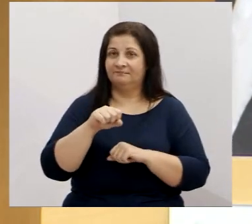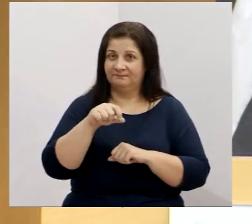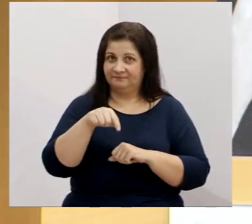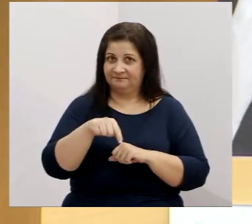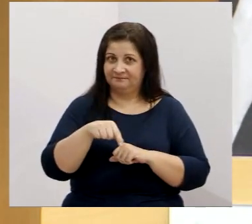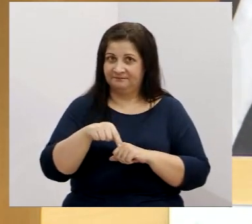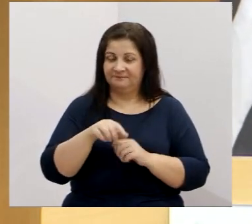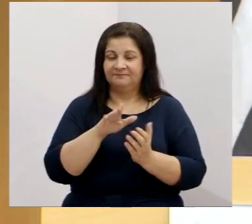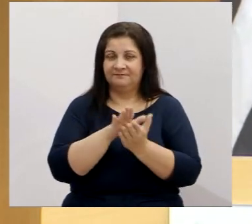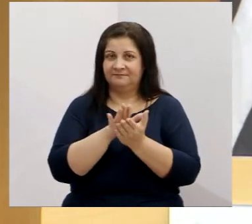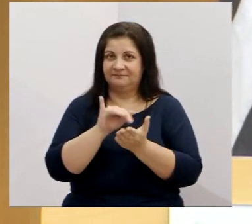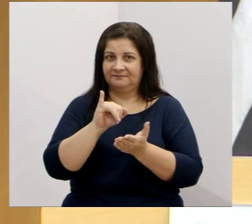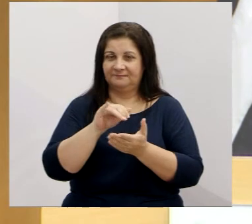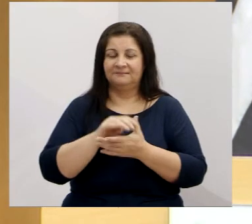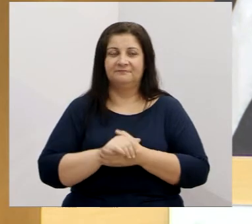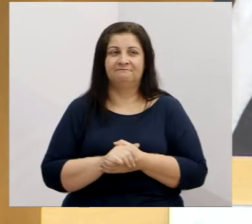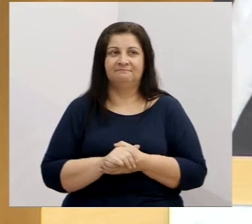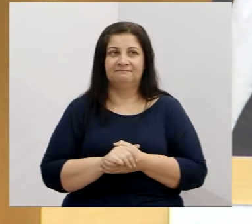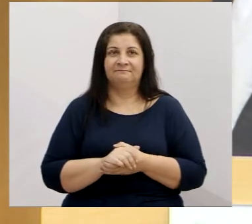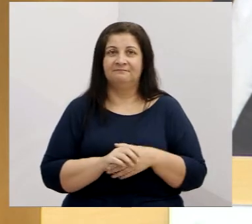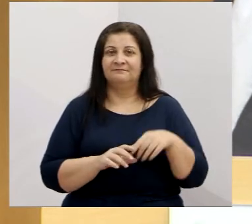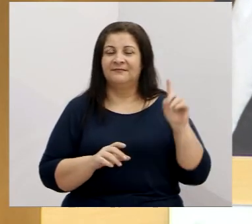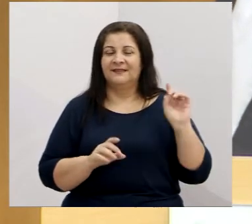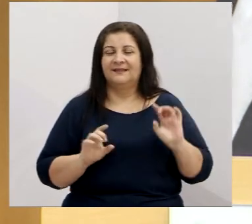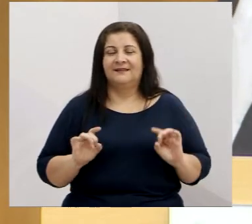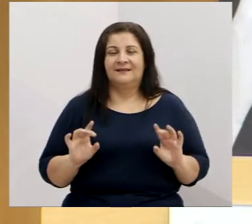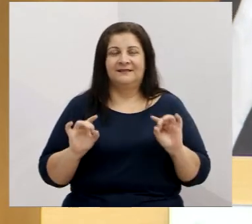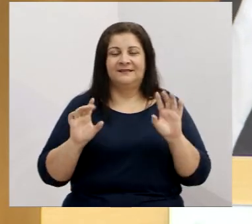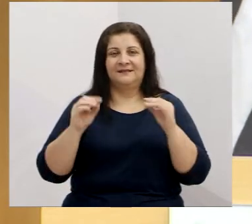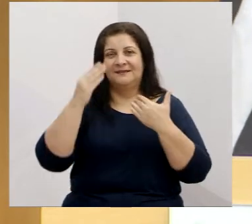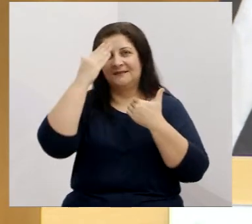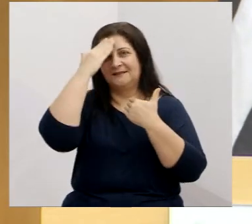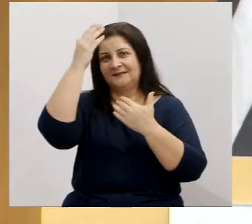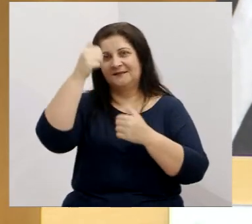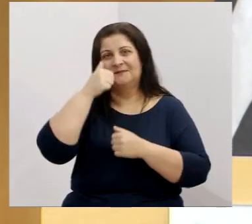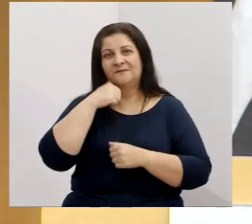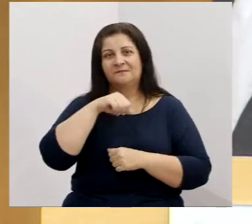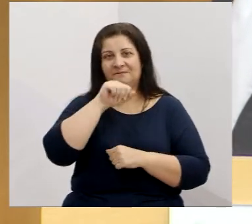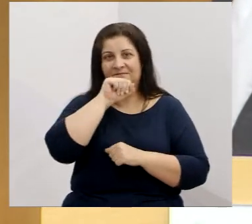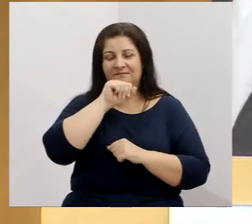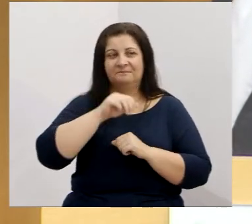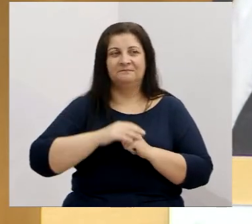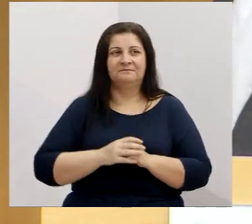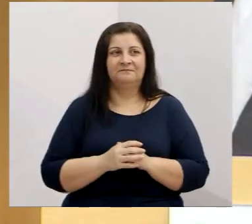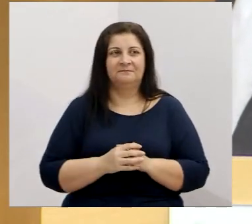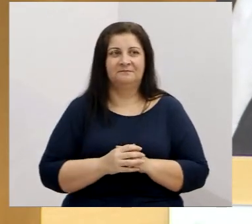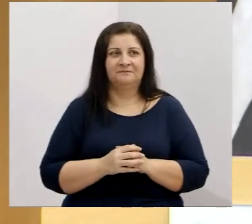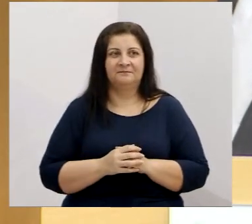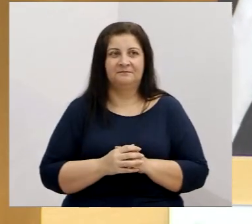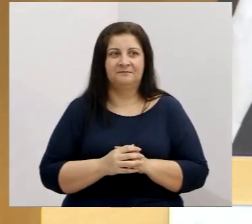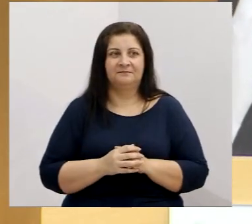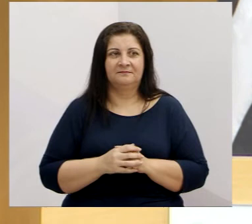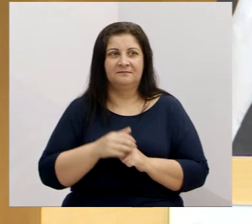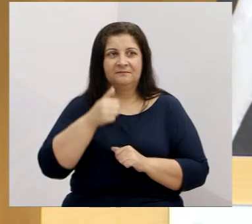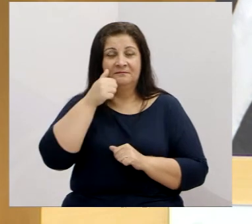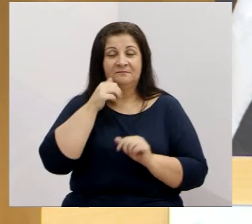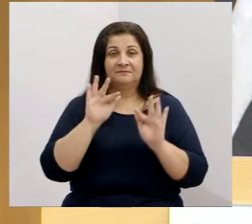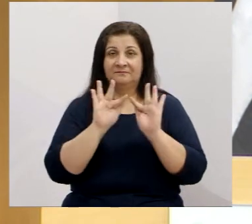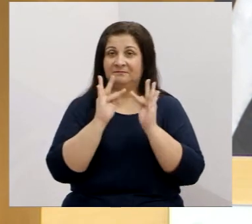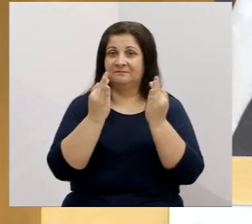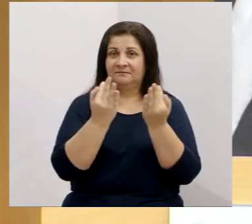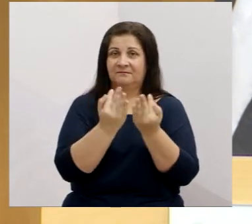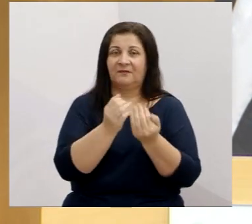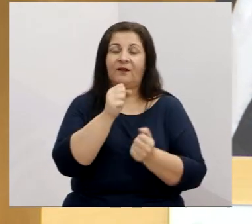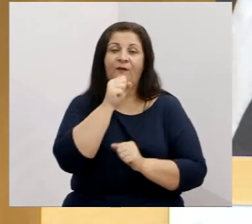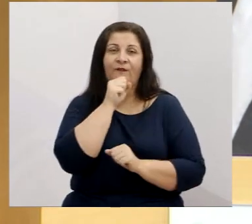cidade de Jacareí e o especial agradeço a minha mãe as mulheres da minha família minha avó e minha